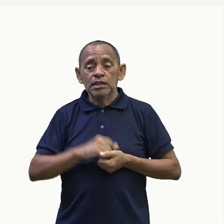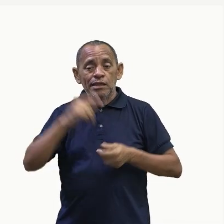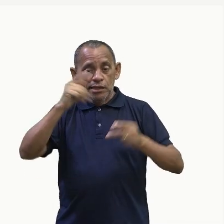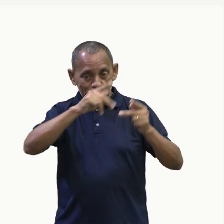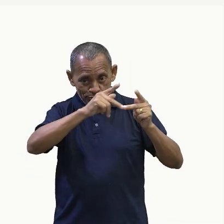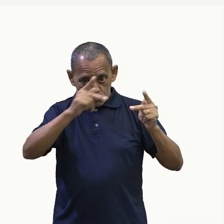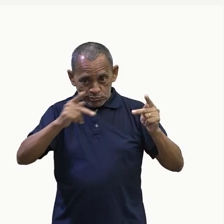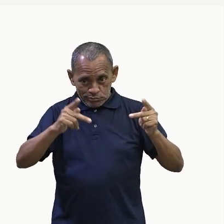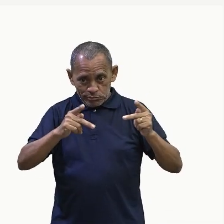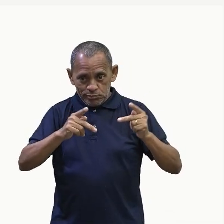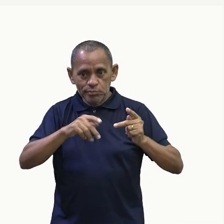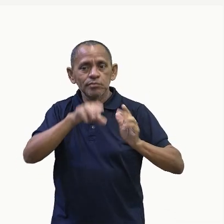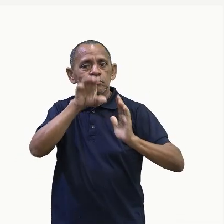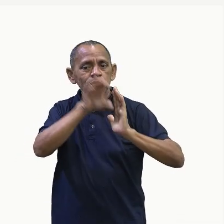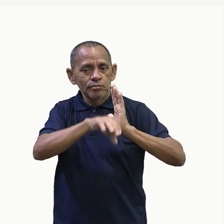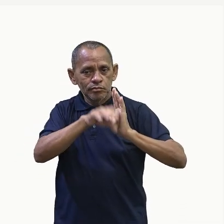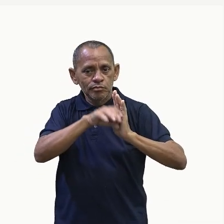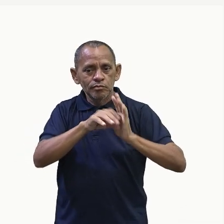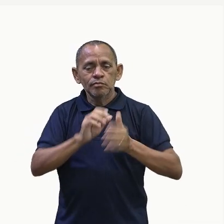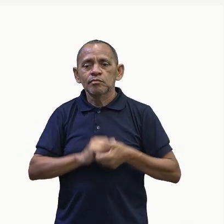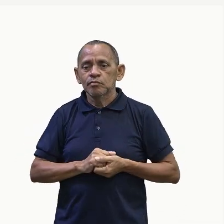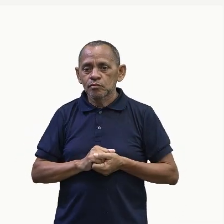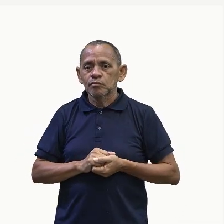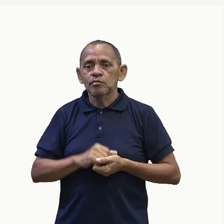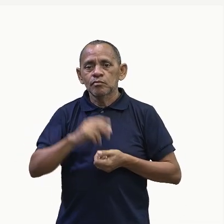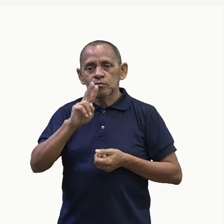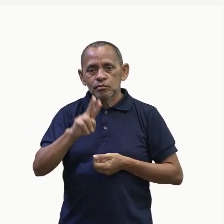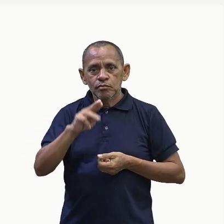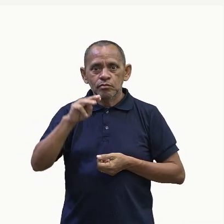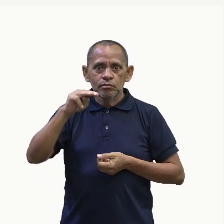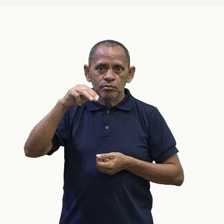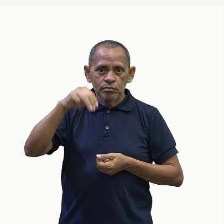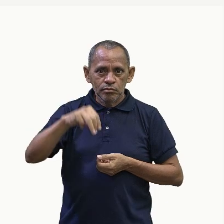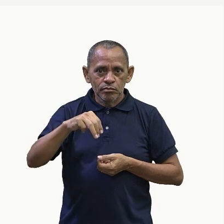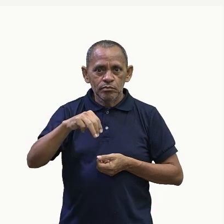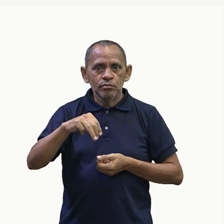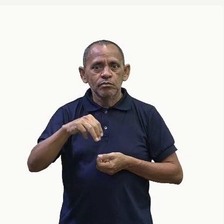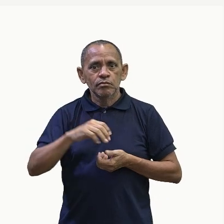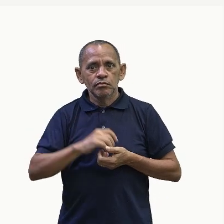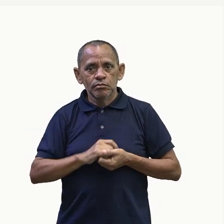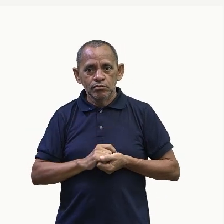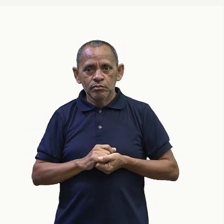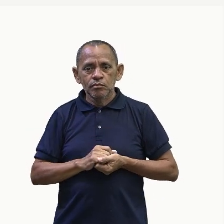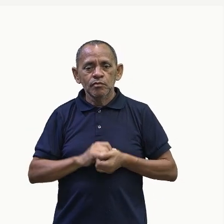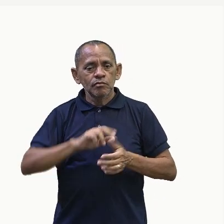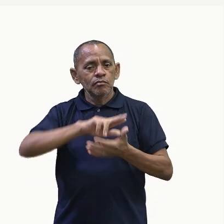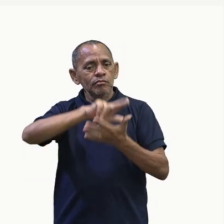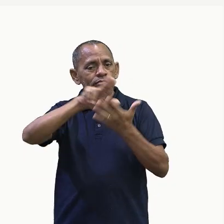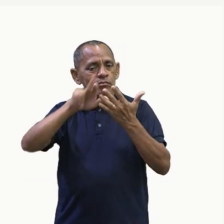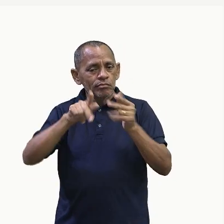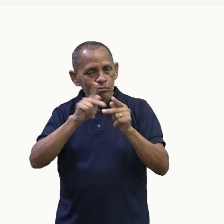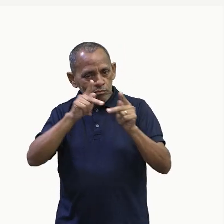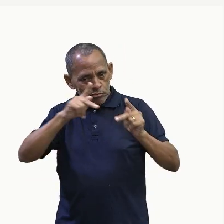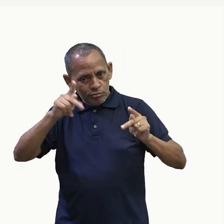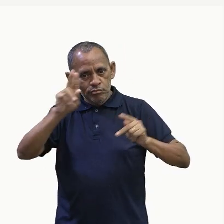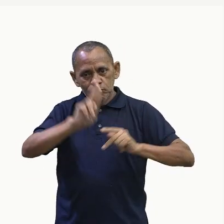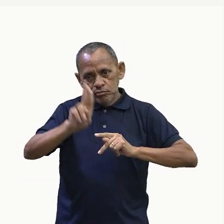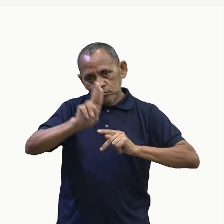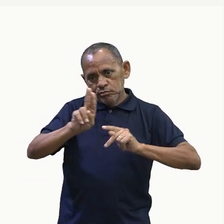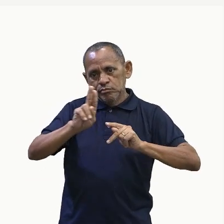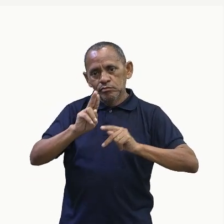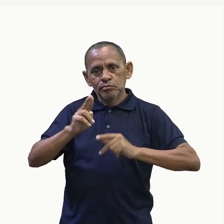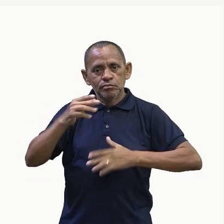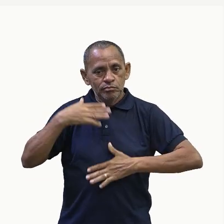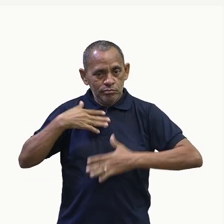aqui codificadas como V, como M, né? Enfim, as diversas proteínas que são utilizadas